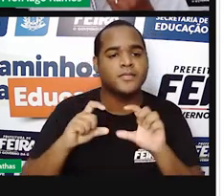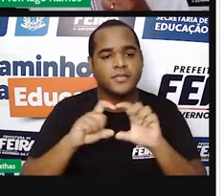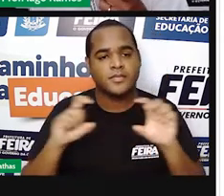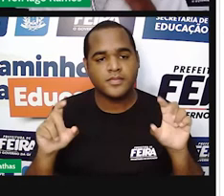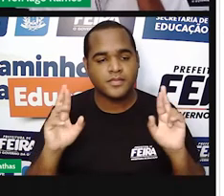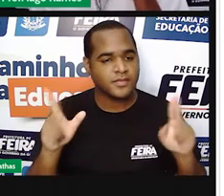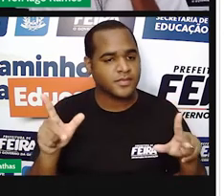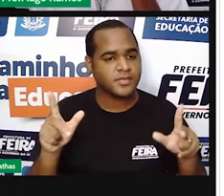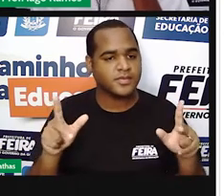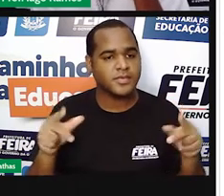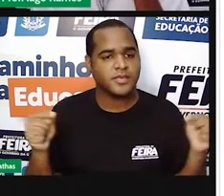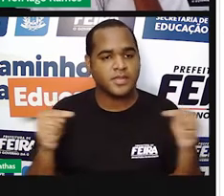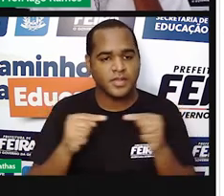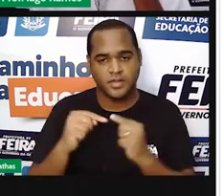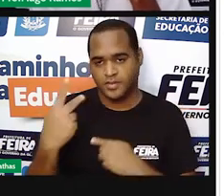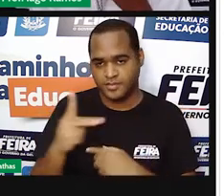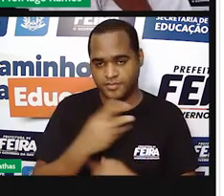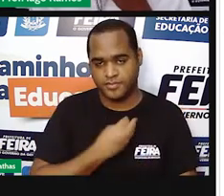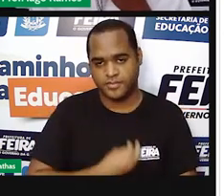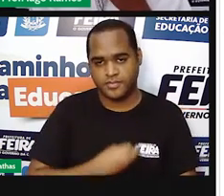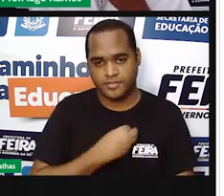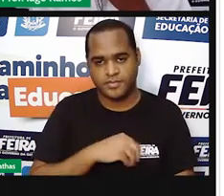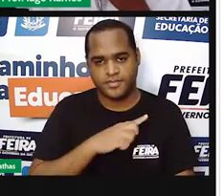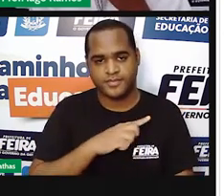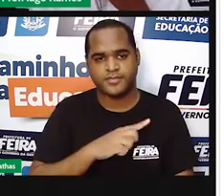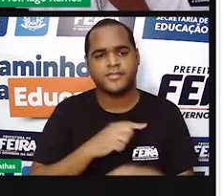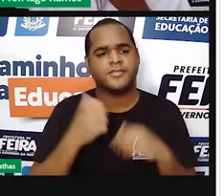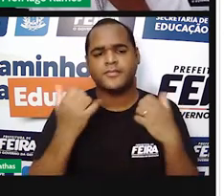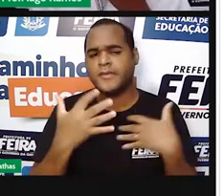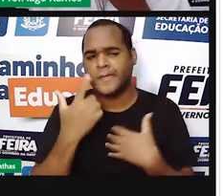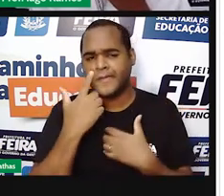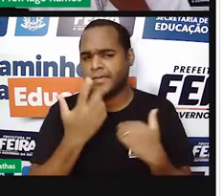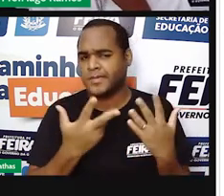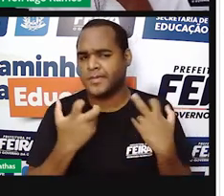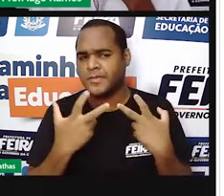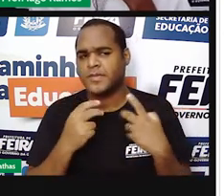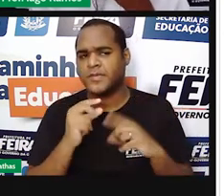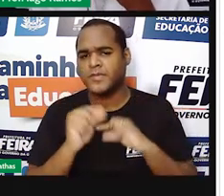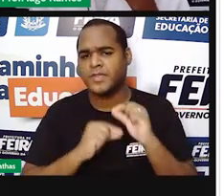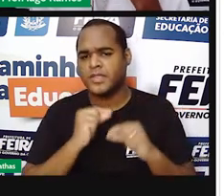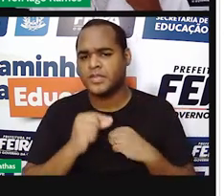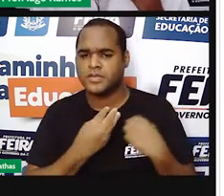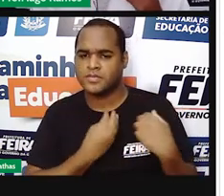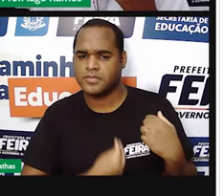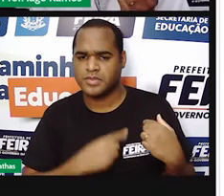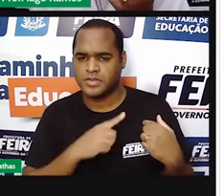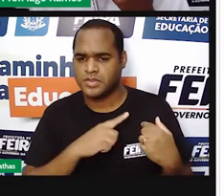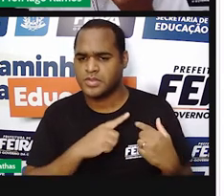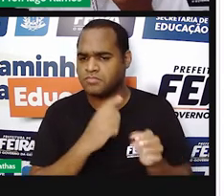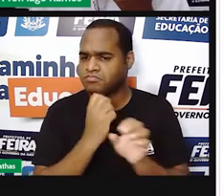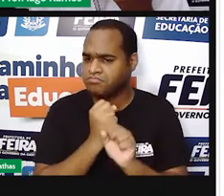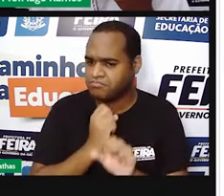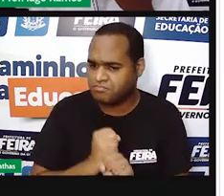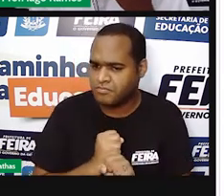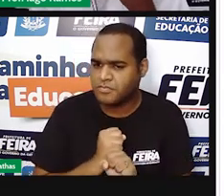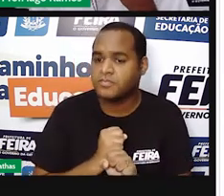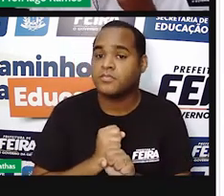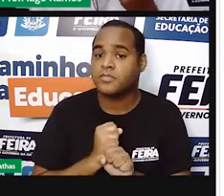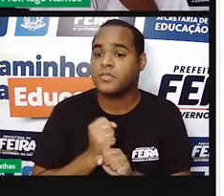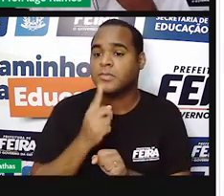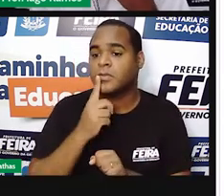diferentes desse modelo que tá na tela é possível fabricar você percebe que existe uma contagem aí